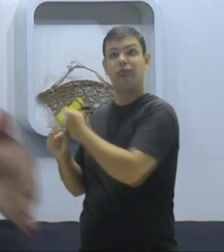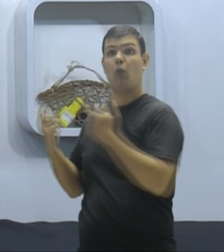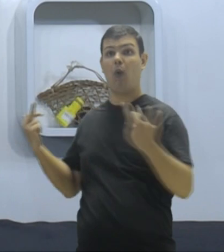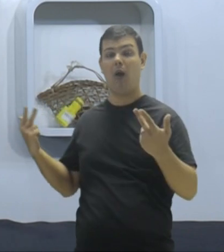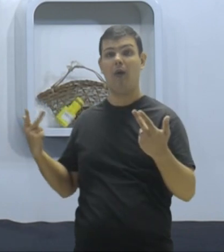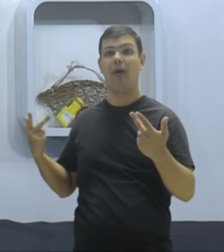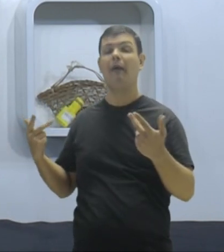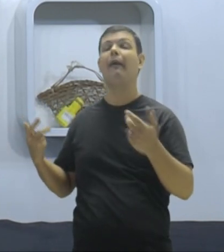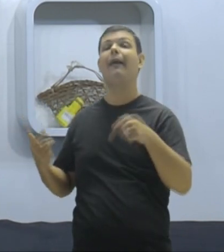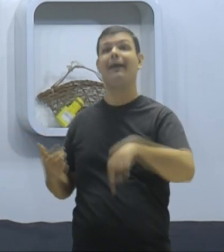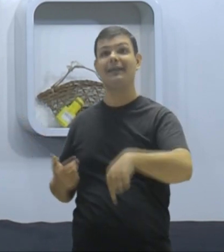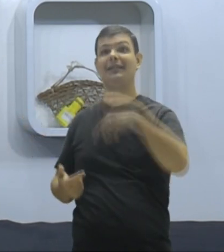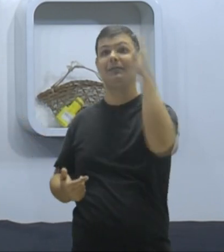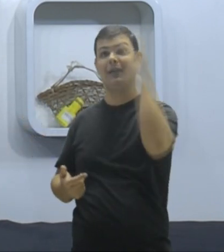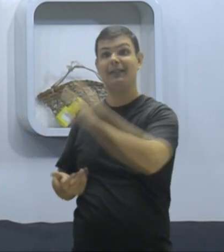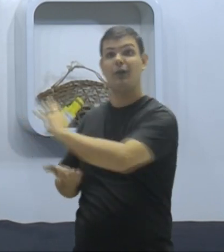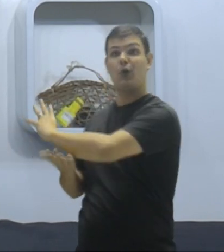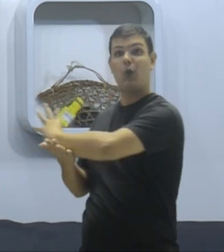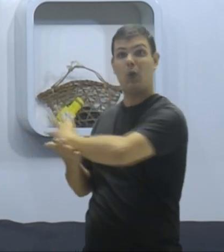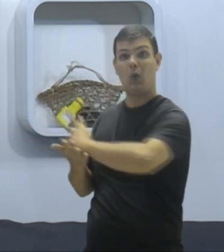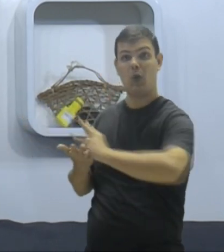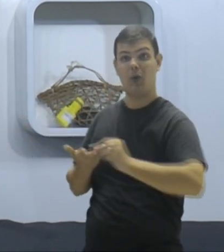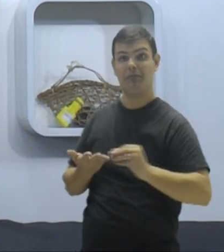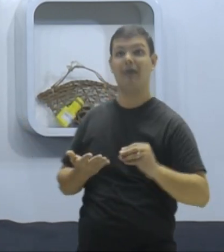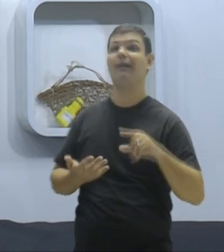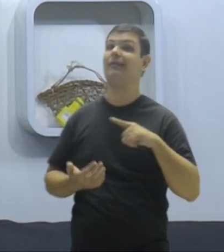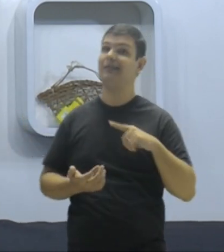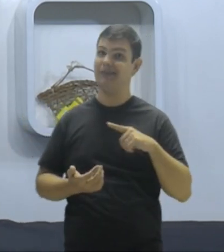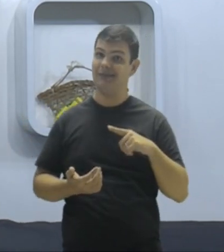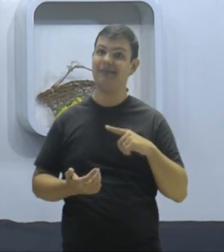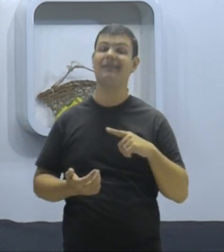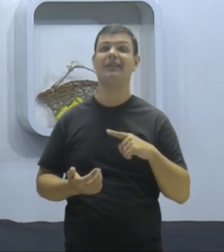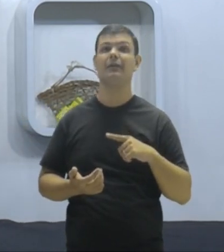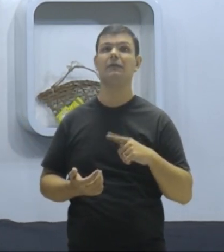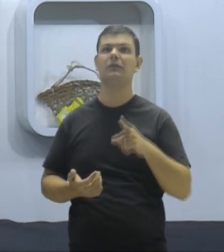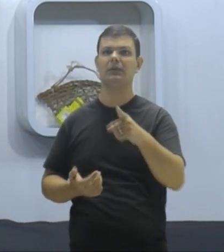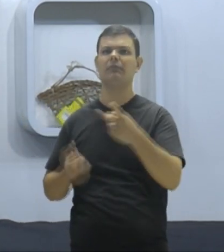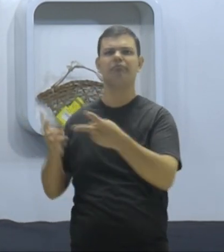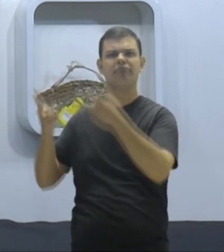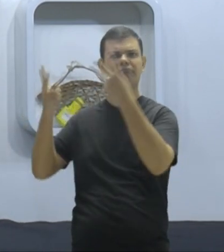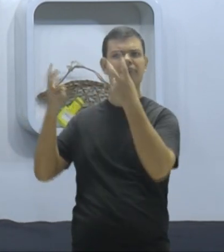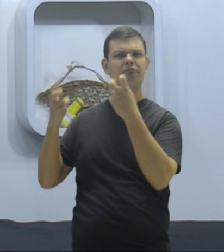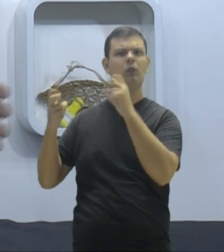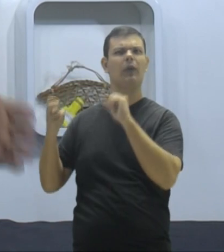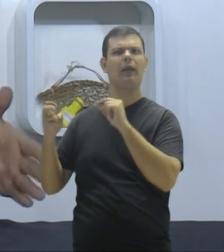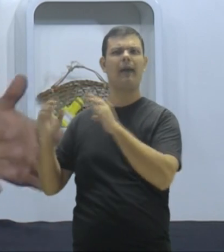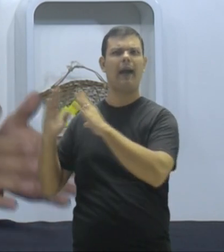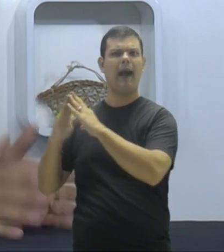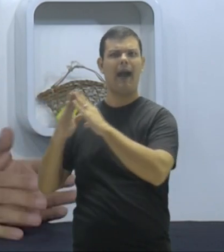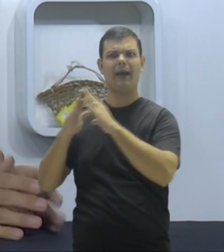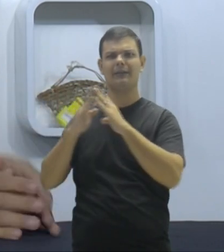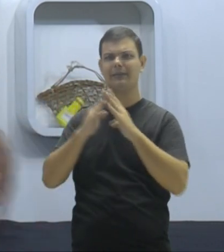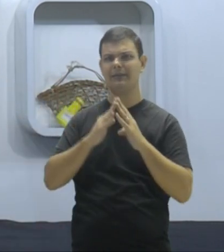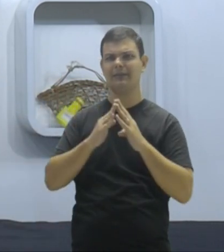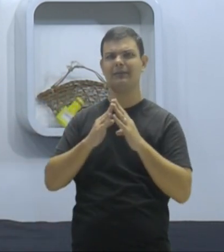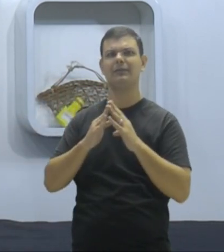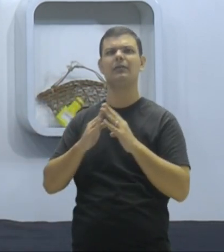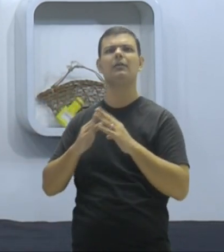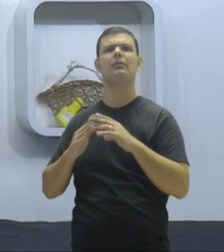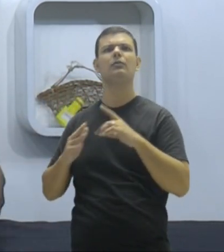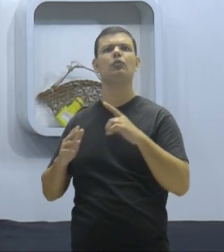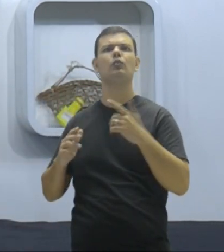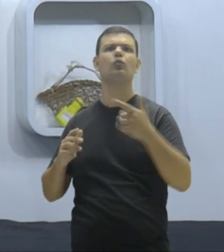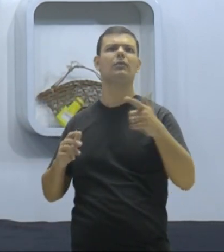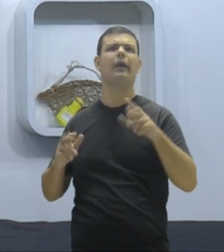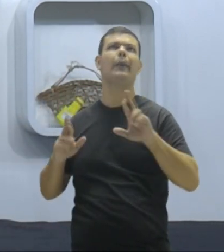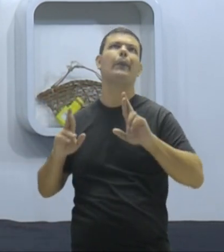Brasil pela nossa colonização portuguesa. Se você observar, as casas não possuem a estrutura, por exemplo, de uma